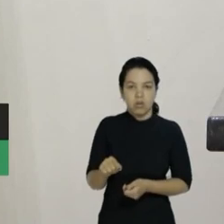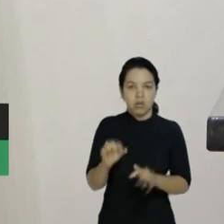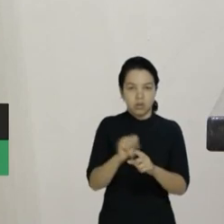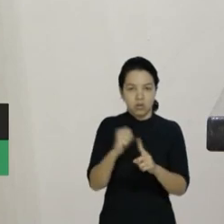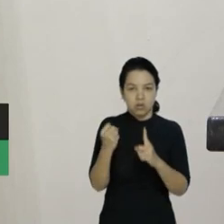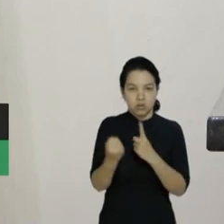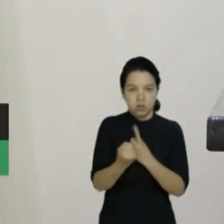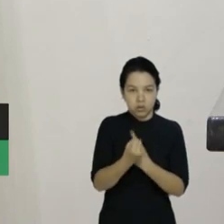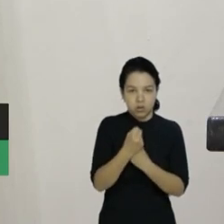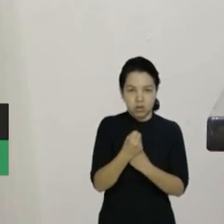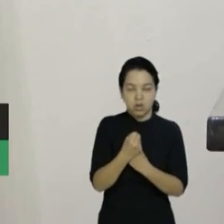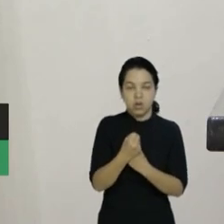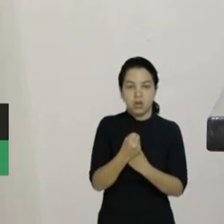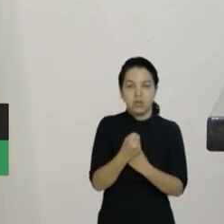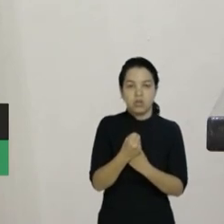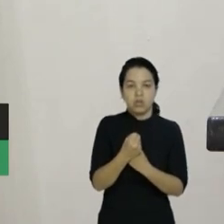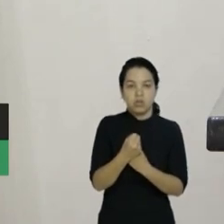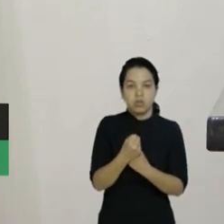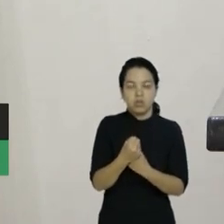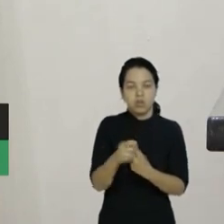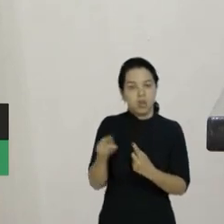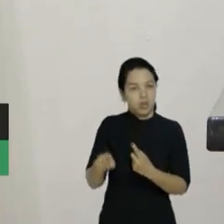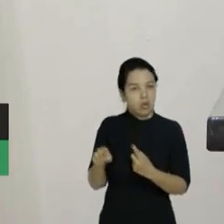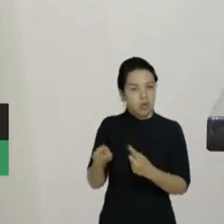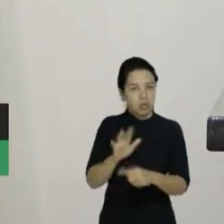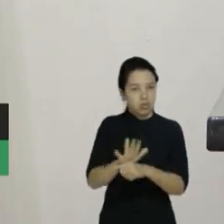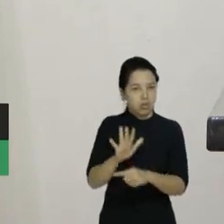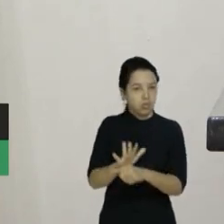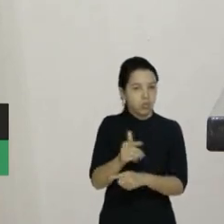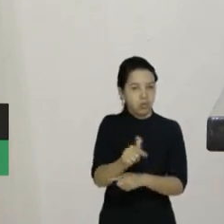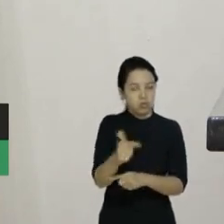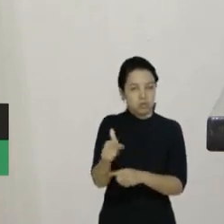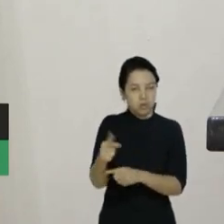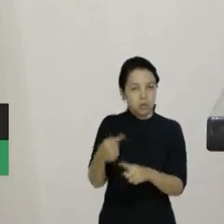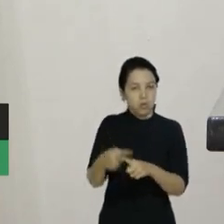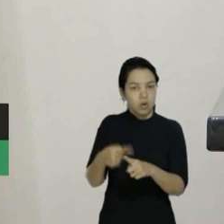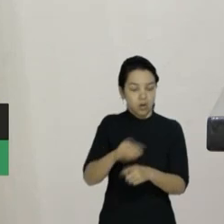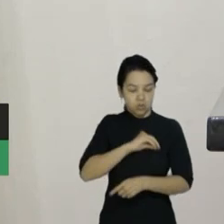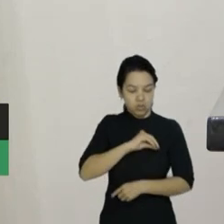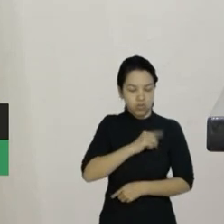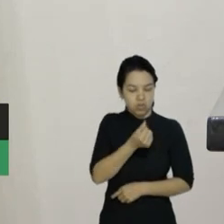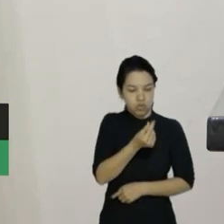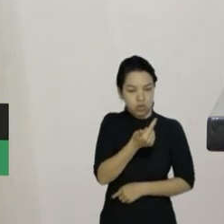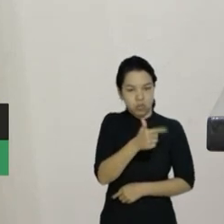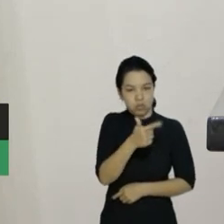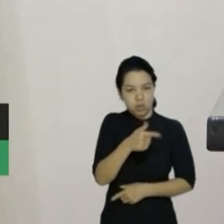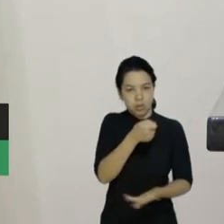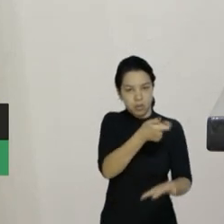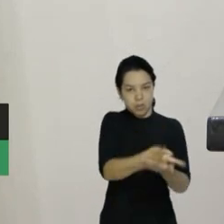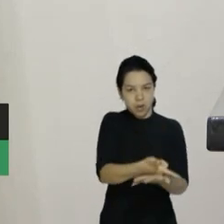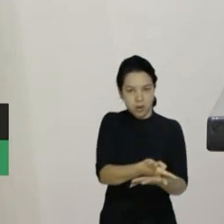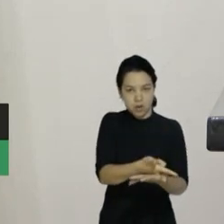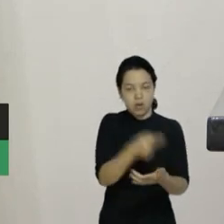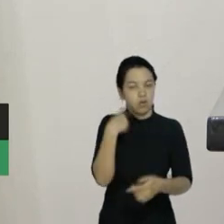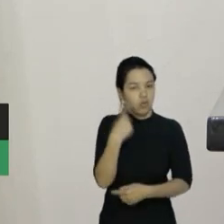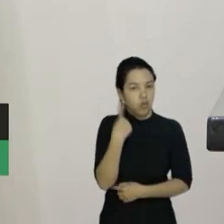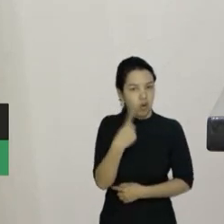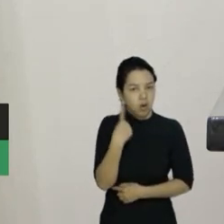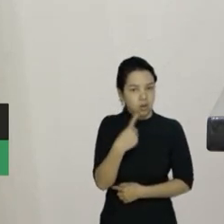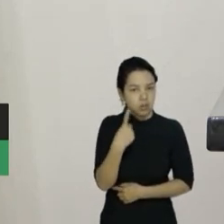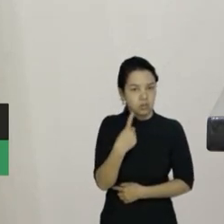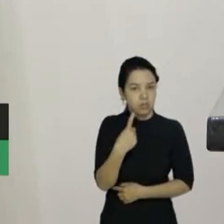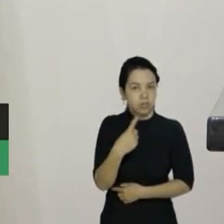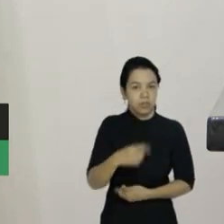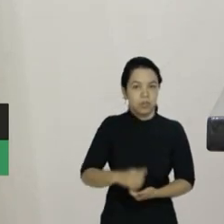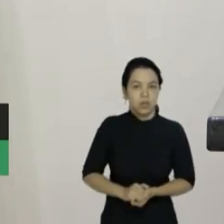não tem capacidade financeira para pagar um advogado ou pagar um serviço. E o corretor de imóveis,